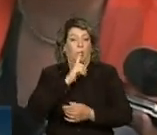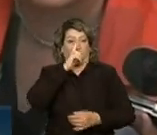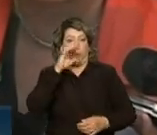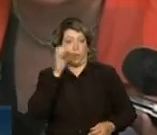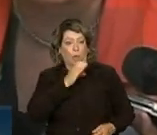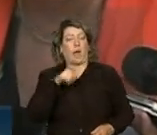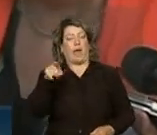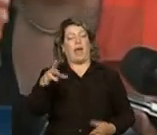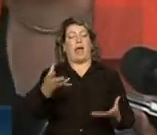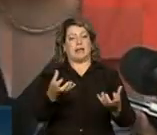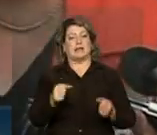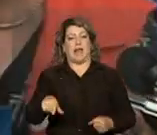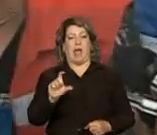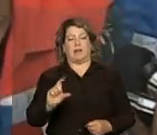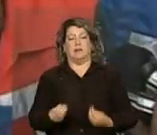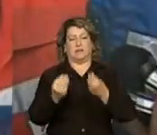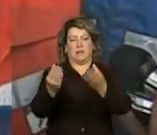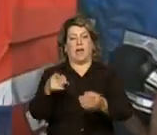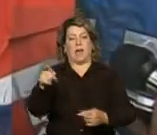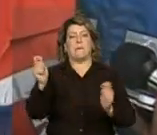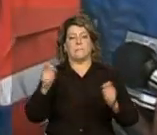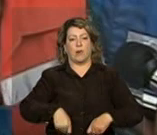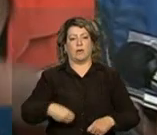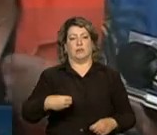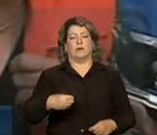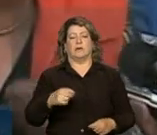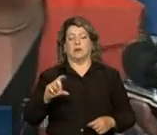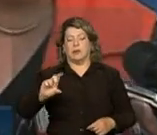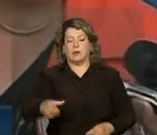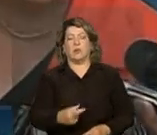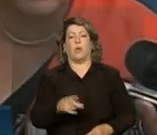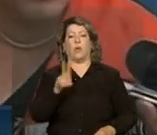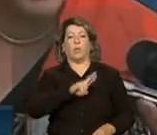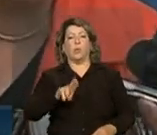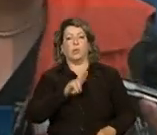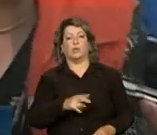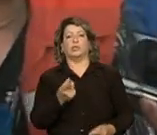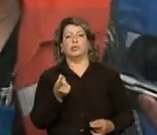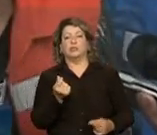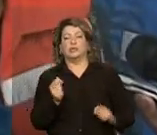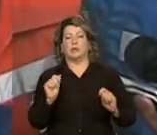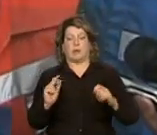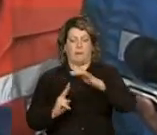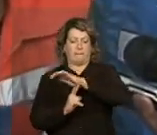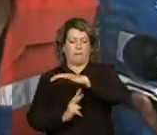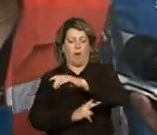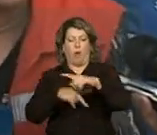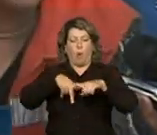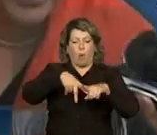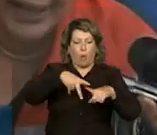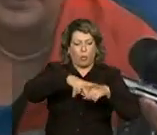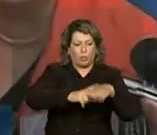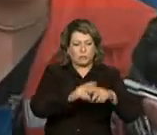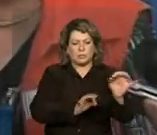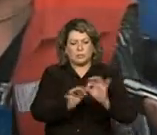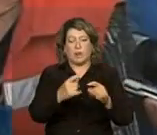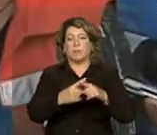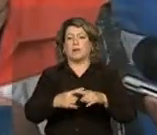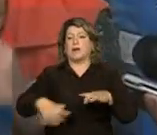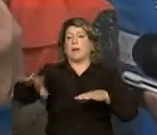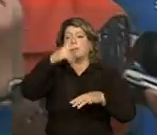recebe esse cartão e ela pode fazer pequenos gastos, como assim, arrumar a ponte ali que está isolando um bairro que